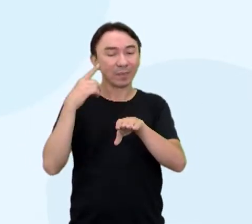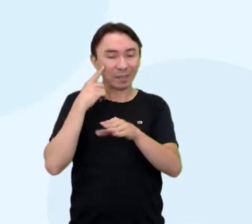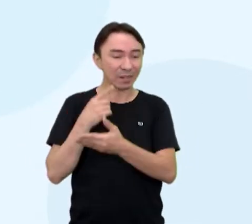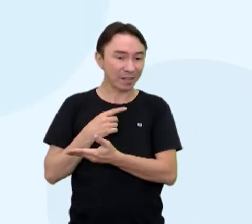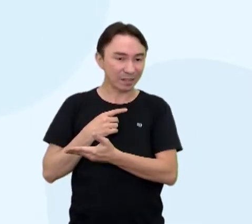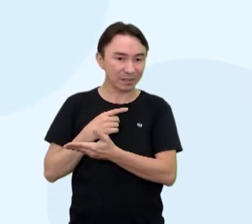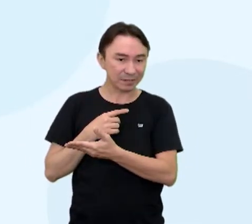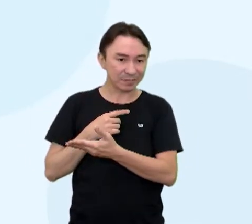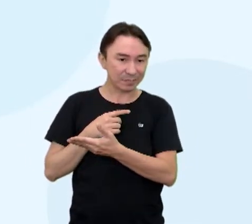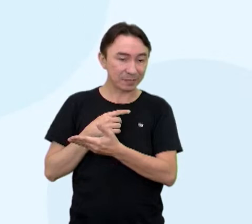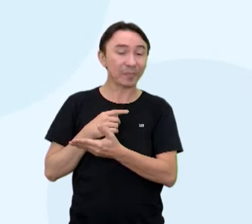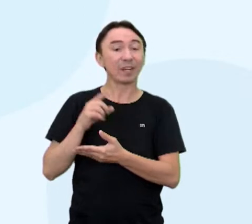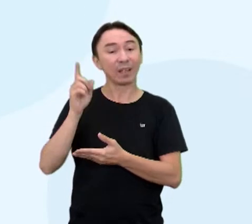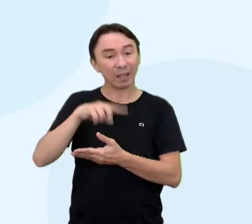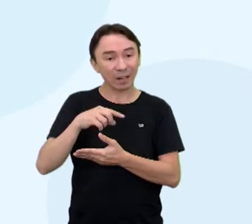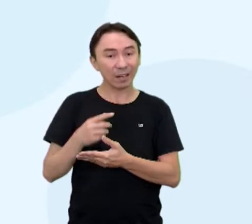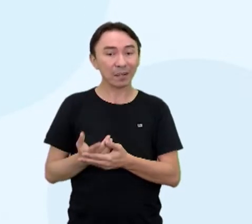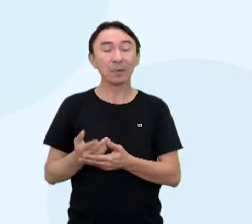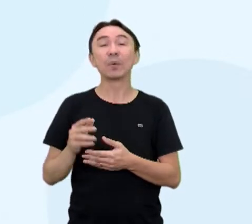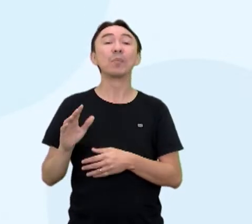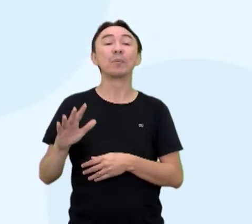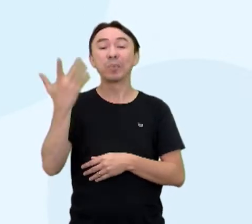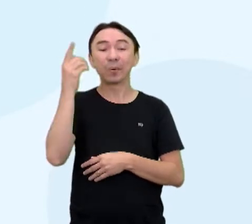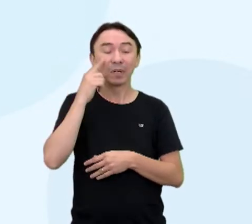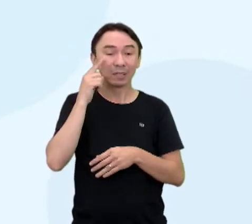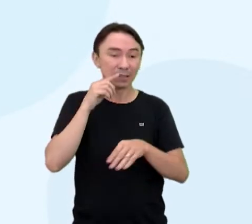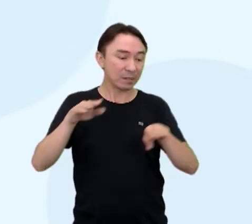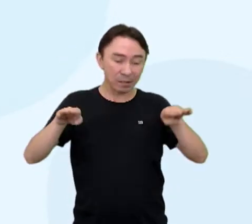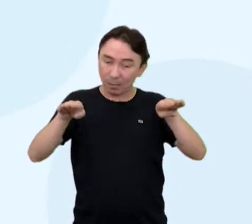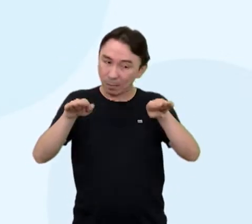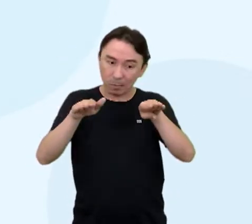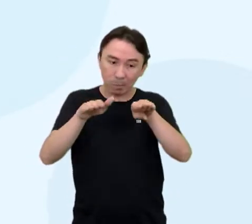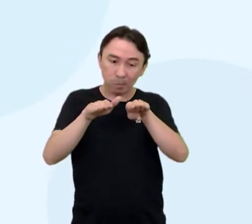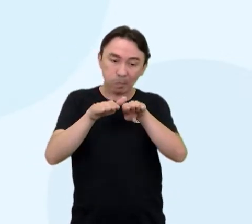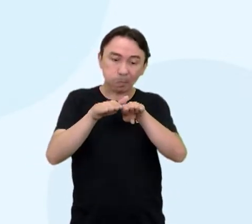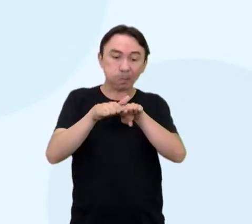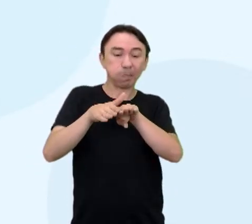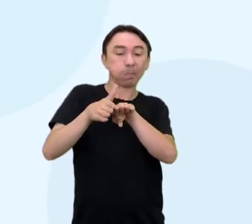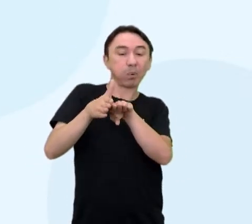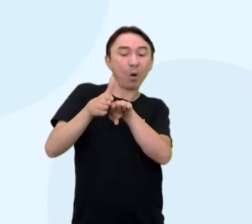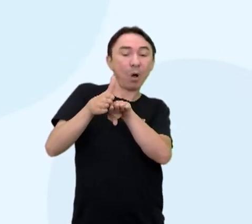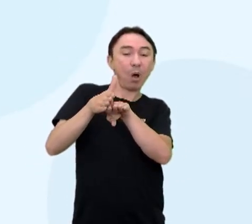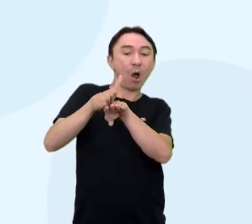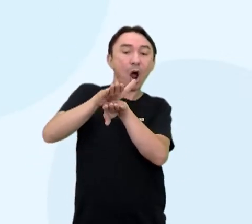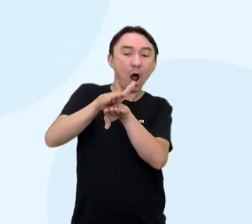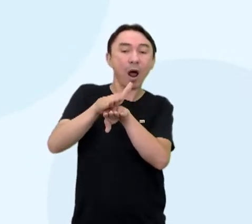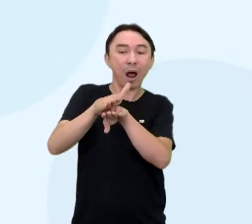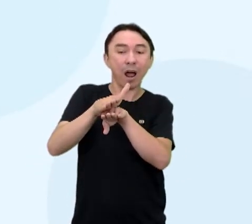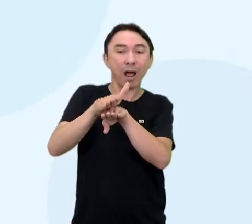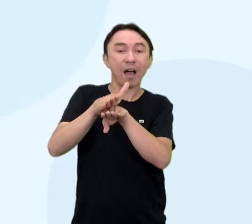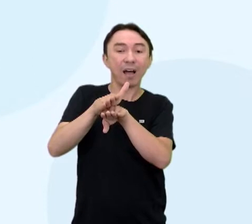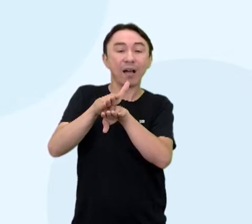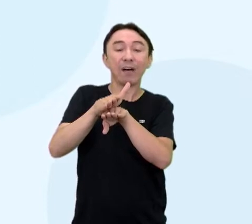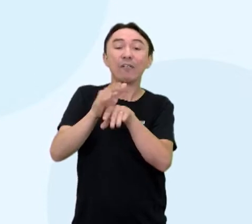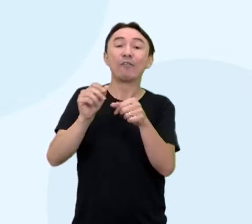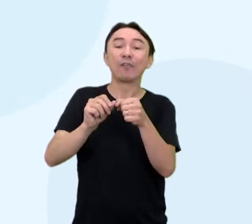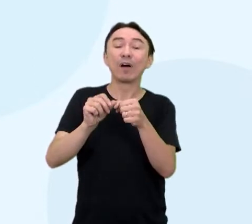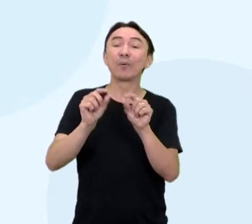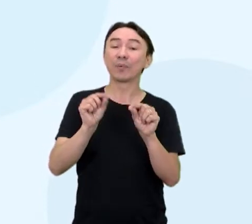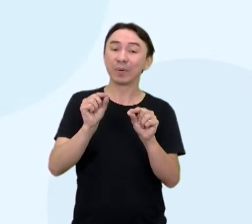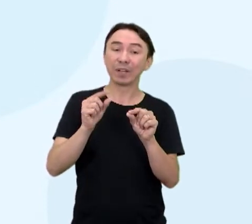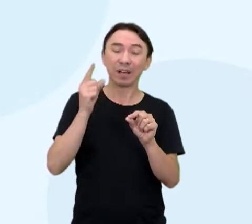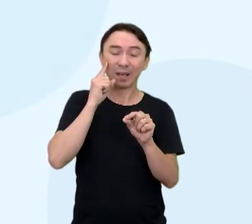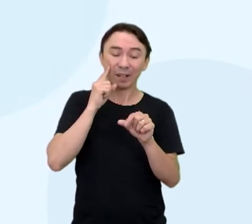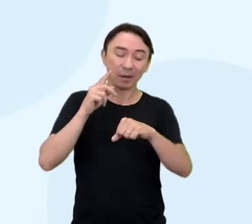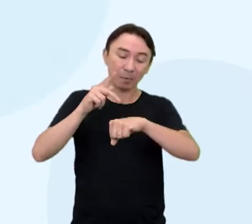de subducção, que é uma placa sobre a outra, e aí, né, forma aí as Cordilheiras dos Andes. Lembrando que a Cordilheira dos Andes